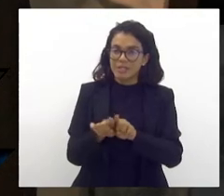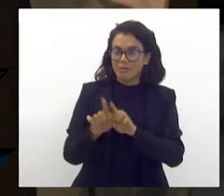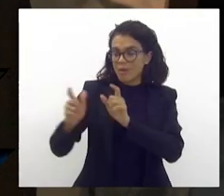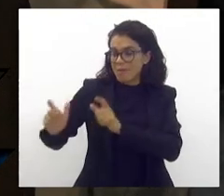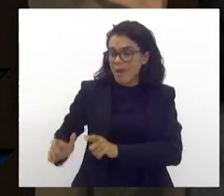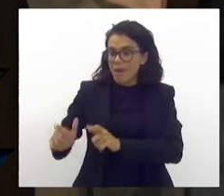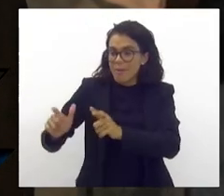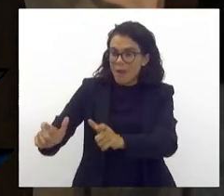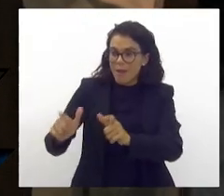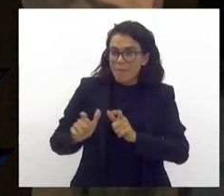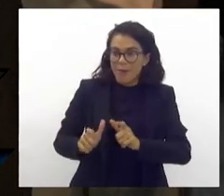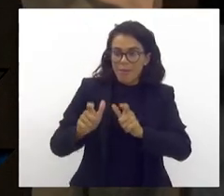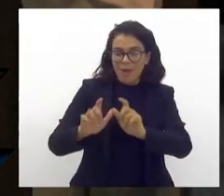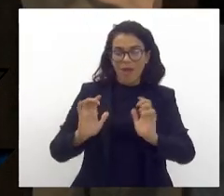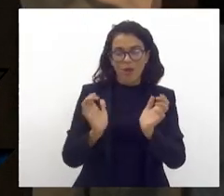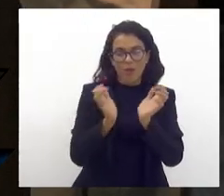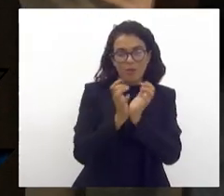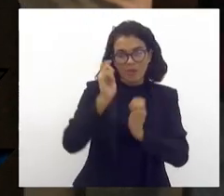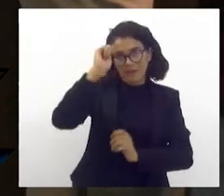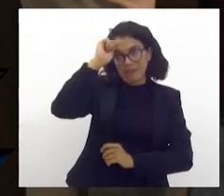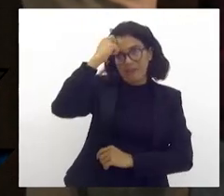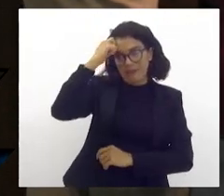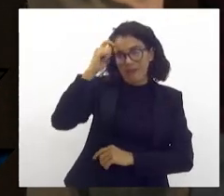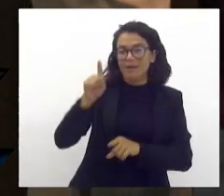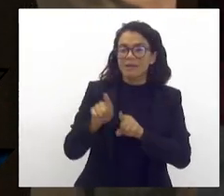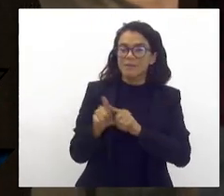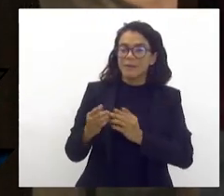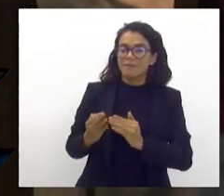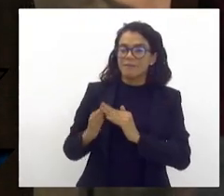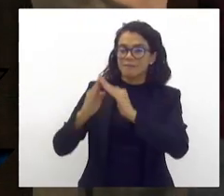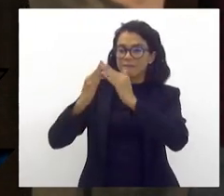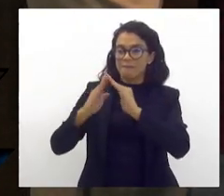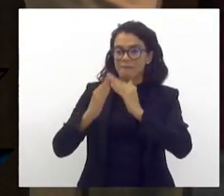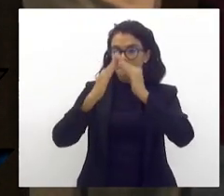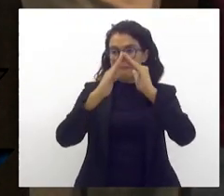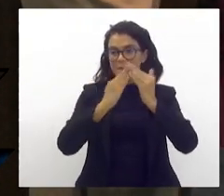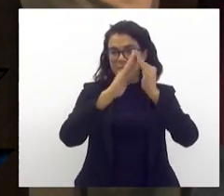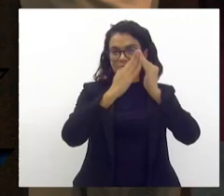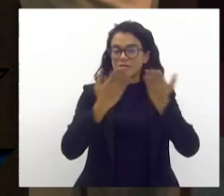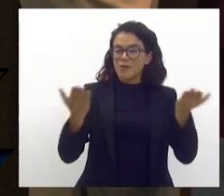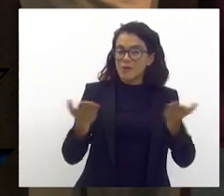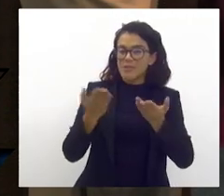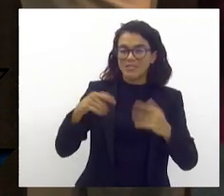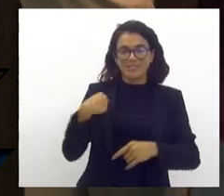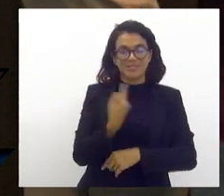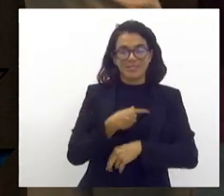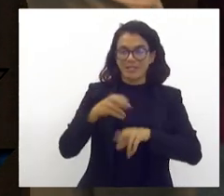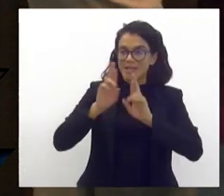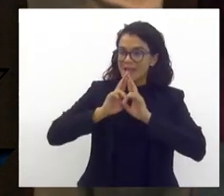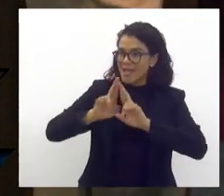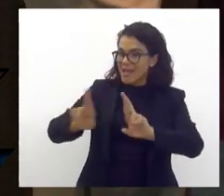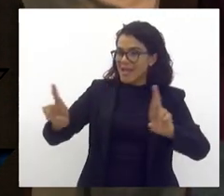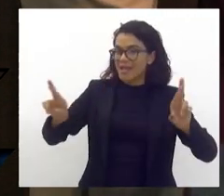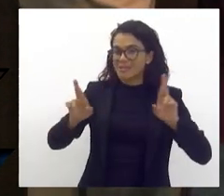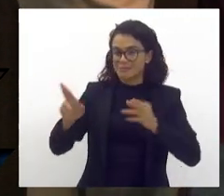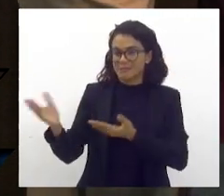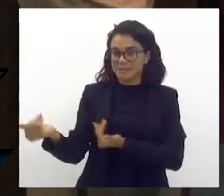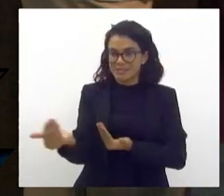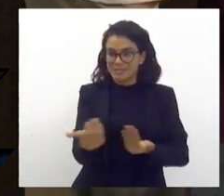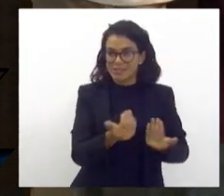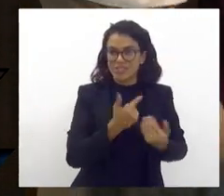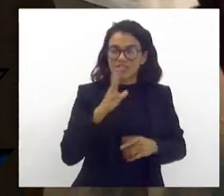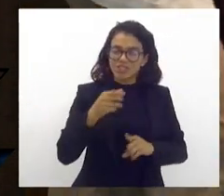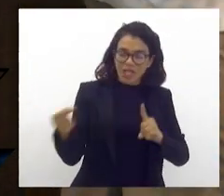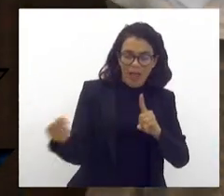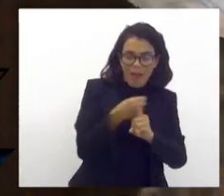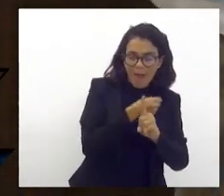alocadas nas comunidades negras e periféricas. E hoje a gente dá uma resposta para essa juventude que já tomou porrada da